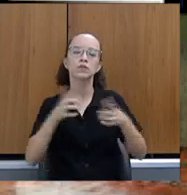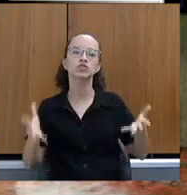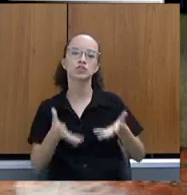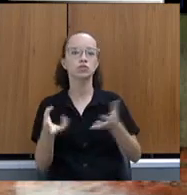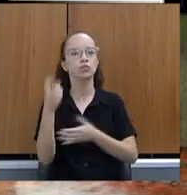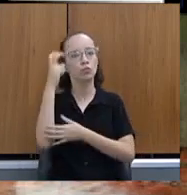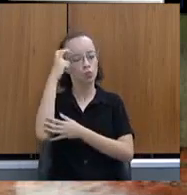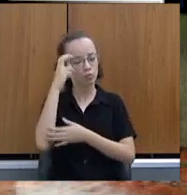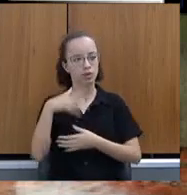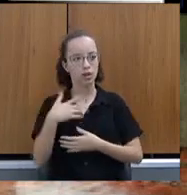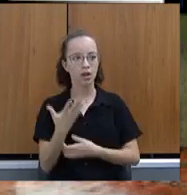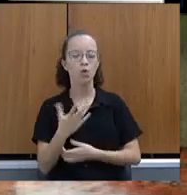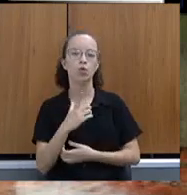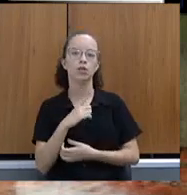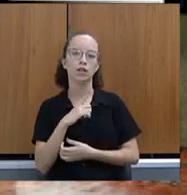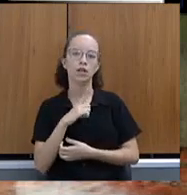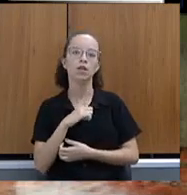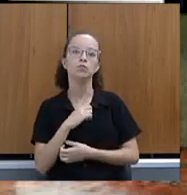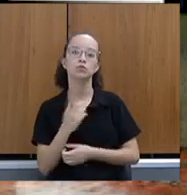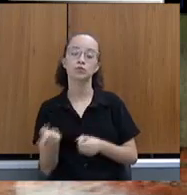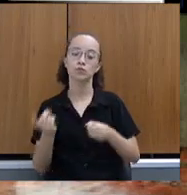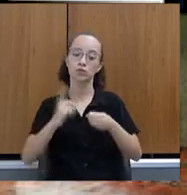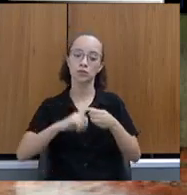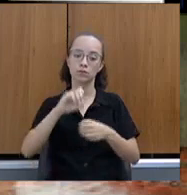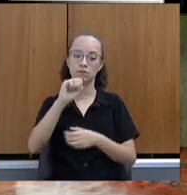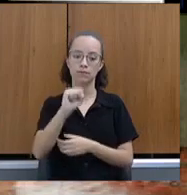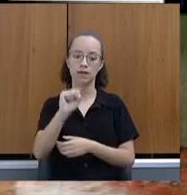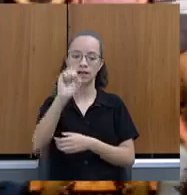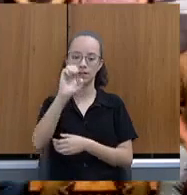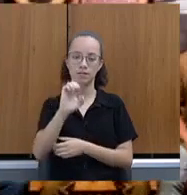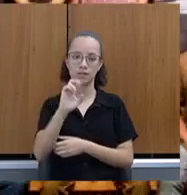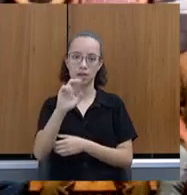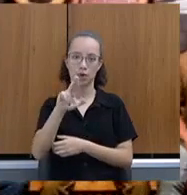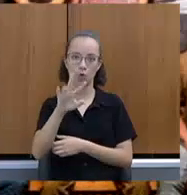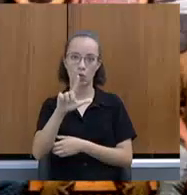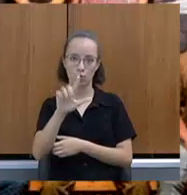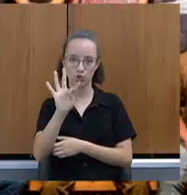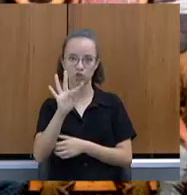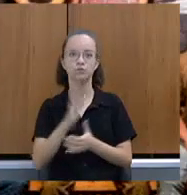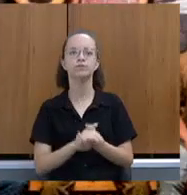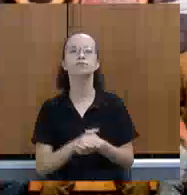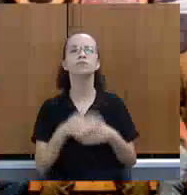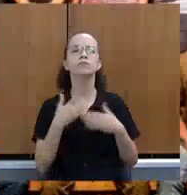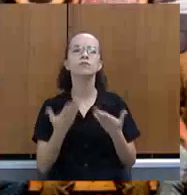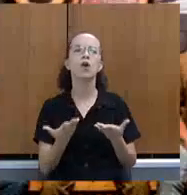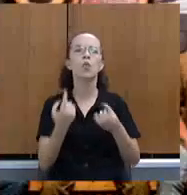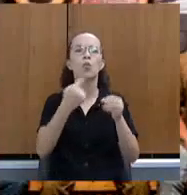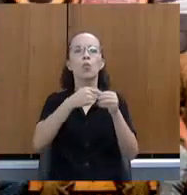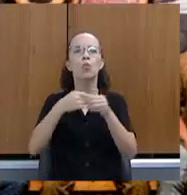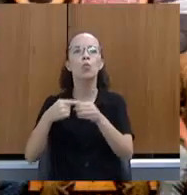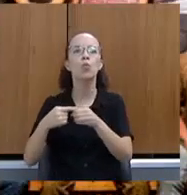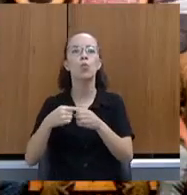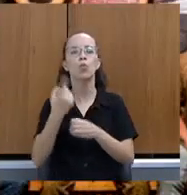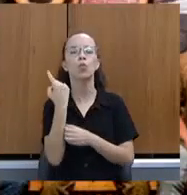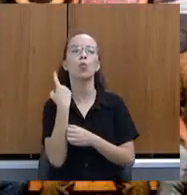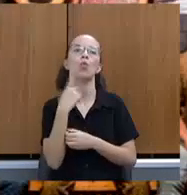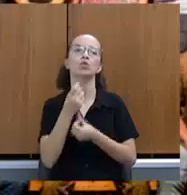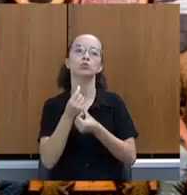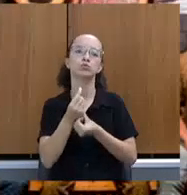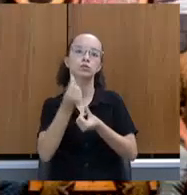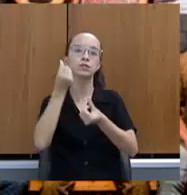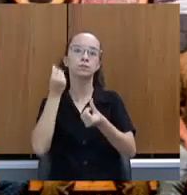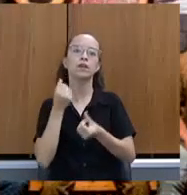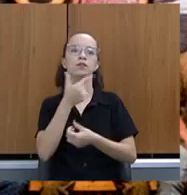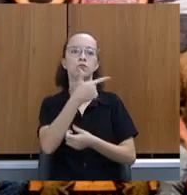aqui então nós voltamos na secute pode passar por favor você curte no município no último semestre foram